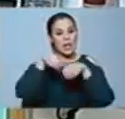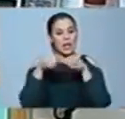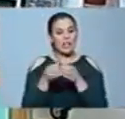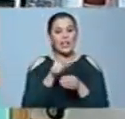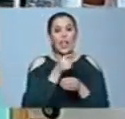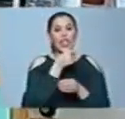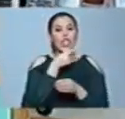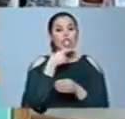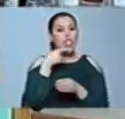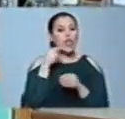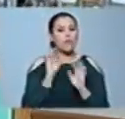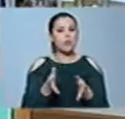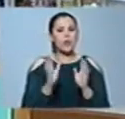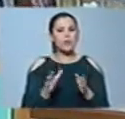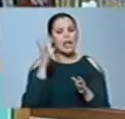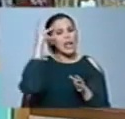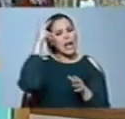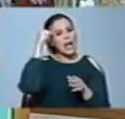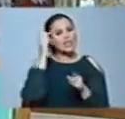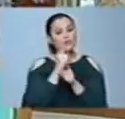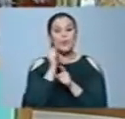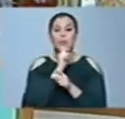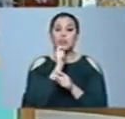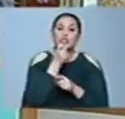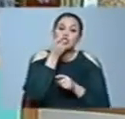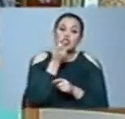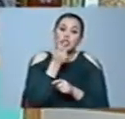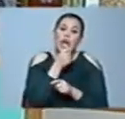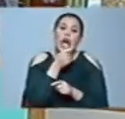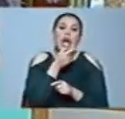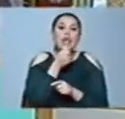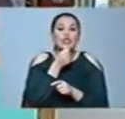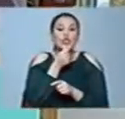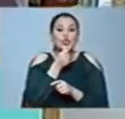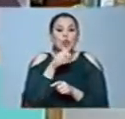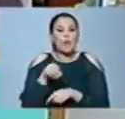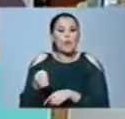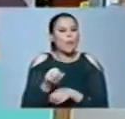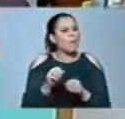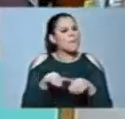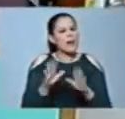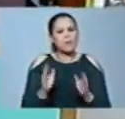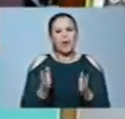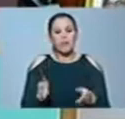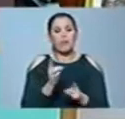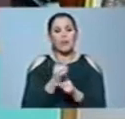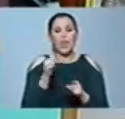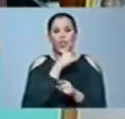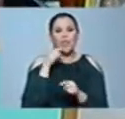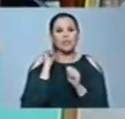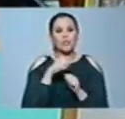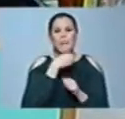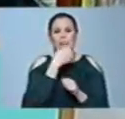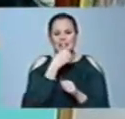dançar e gastam em hospitais cremoso poderia colocar num pedacinho de açúcar em pó mas não vou fazer porque já temos aqui o doce da maçã